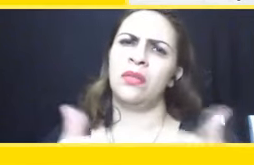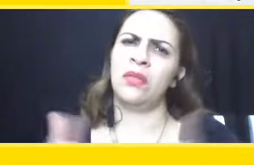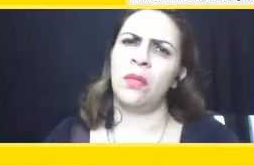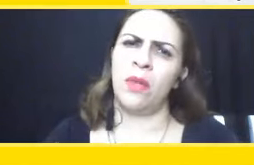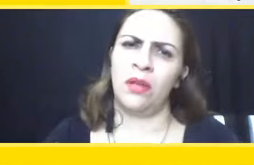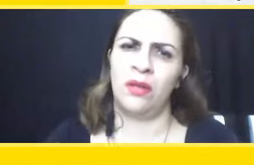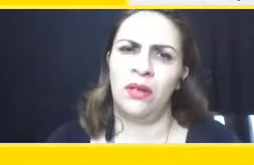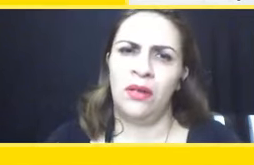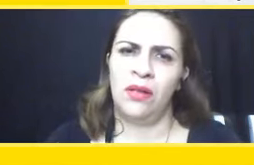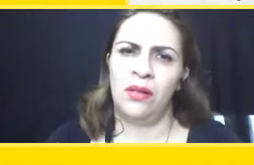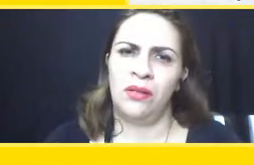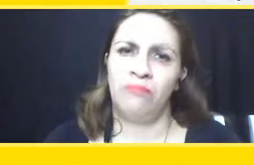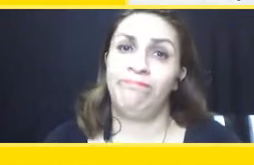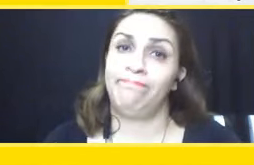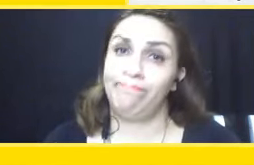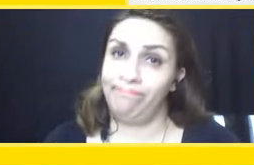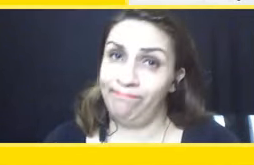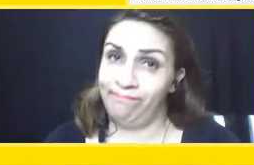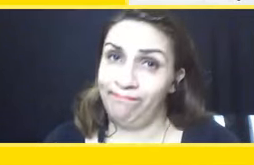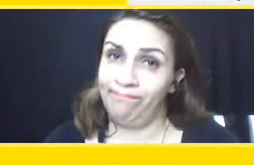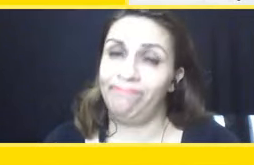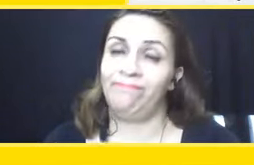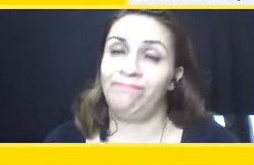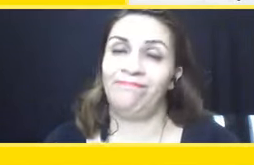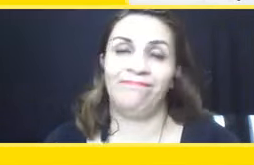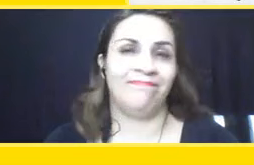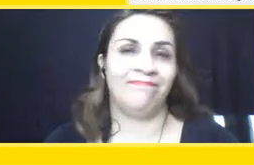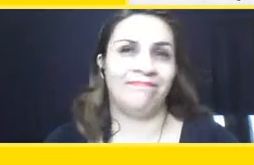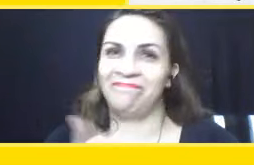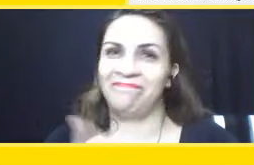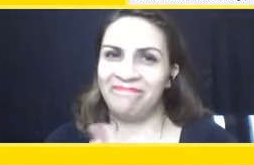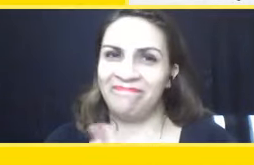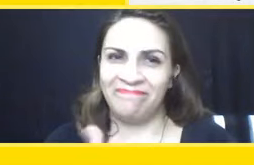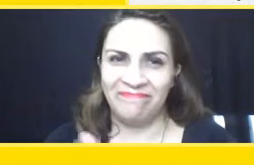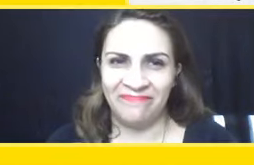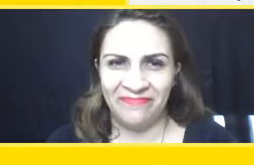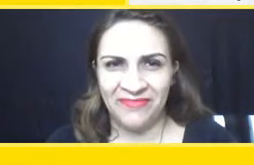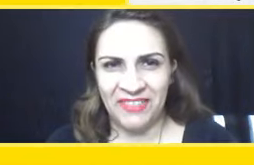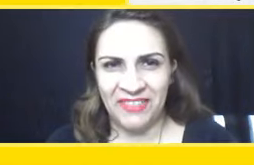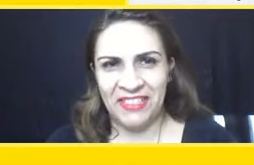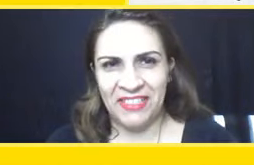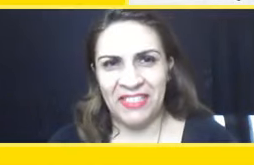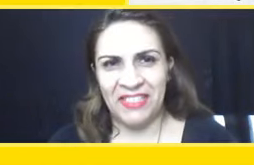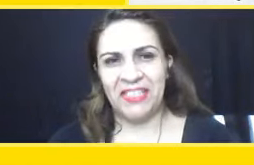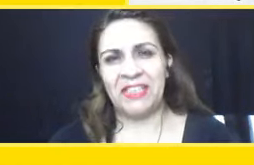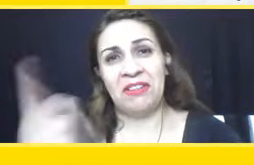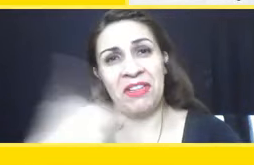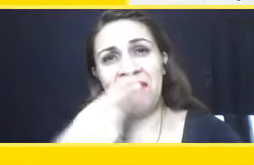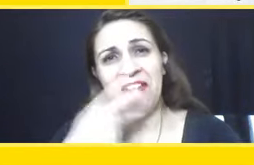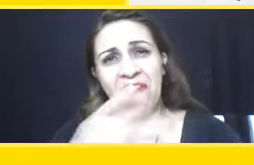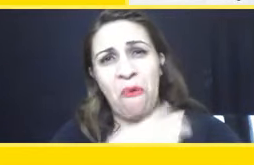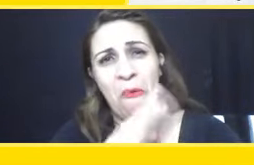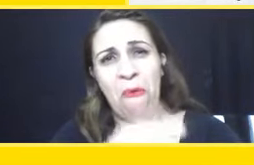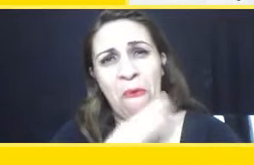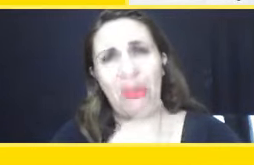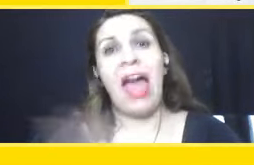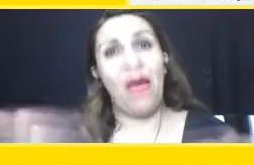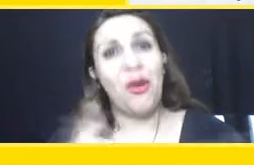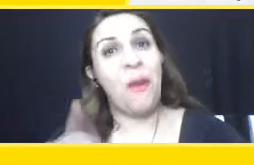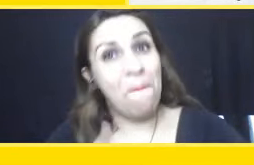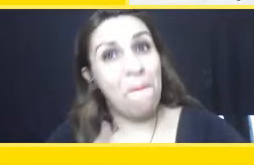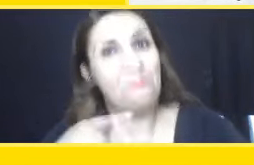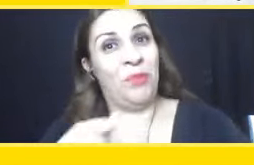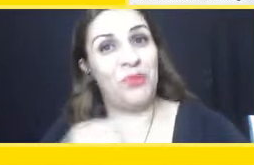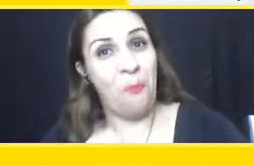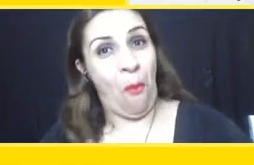Olha, Outro não tem. Eu queria que o senhor você falasse dos não tem impactos impacto positivos e positivo. negativos. Assim, eu não vou dizer o